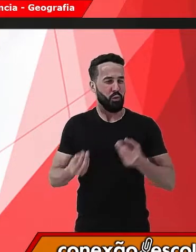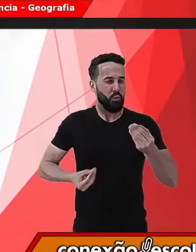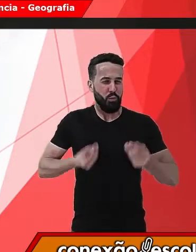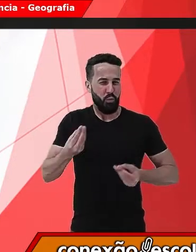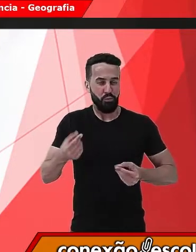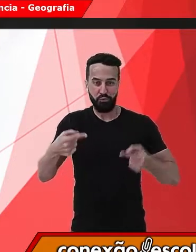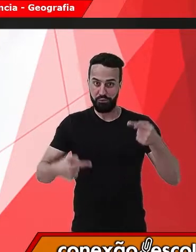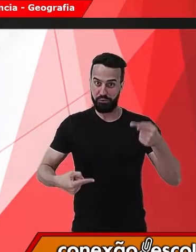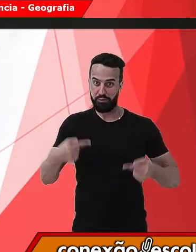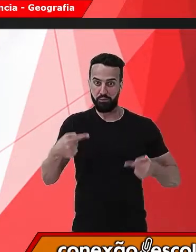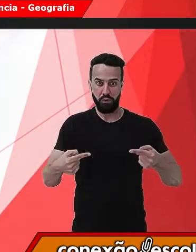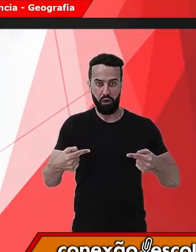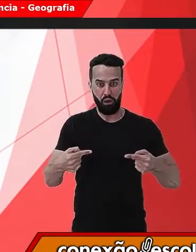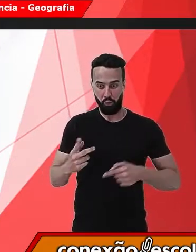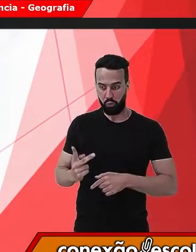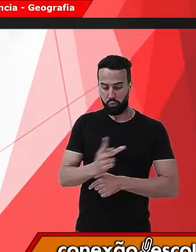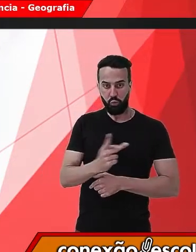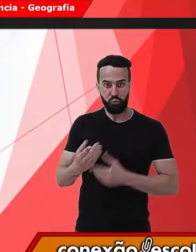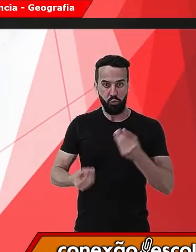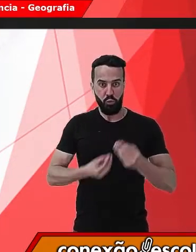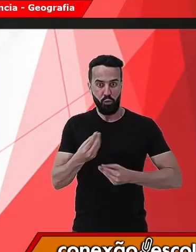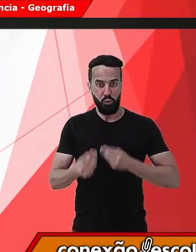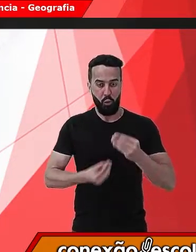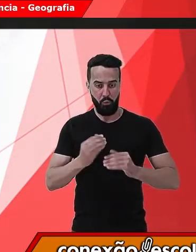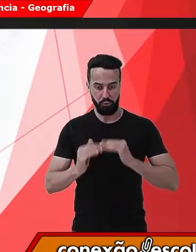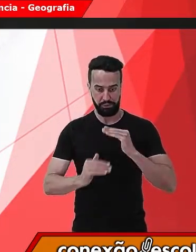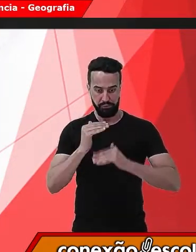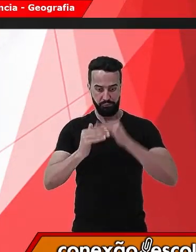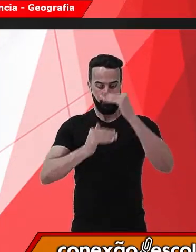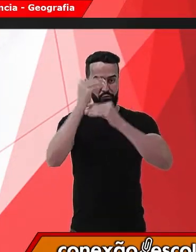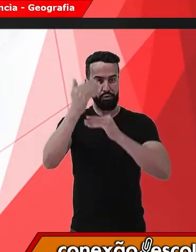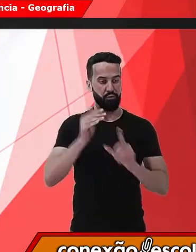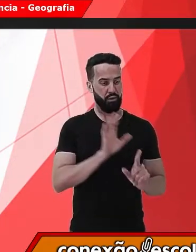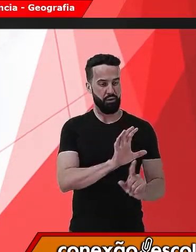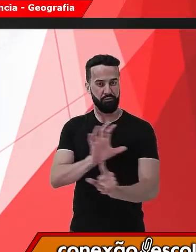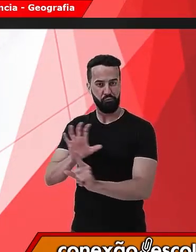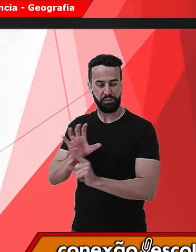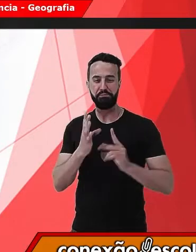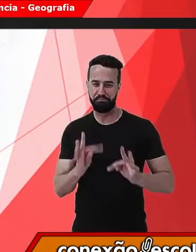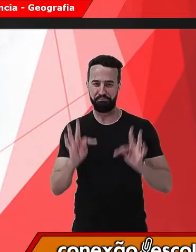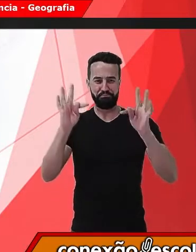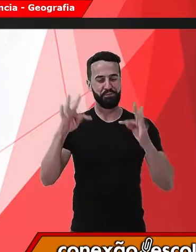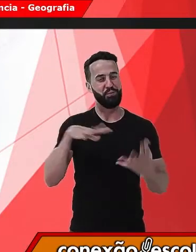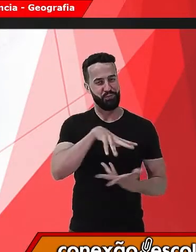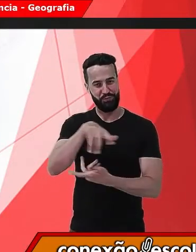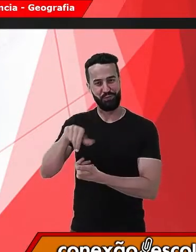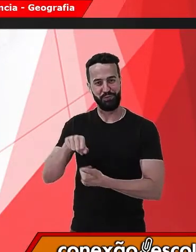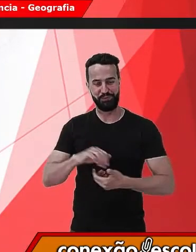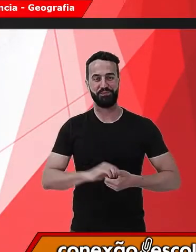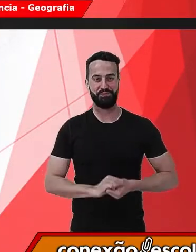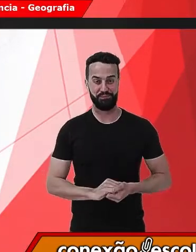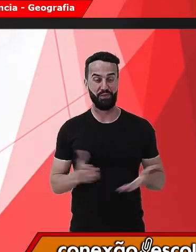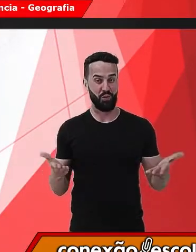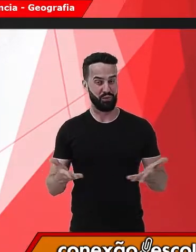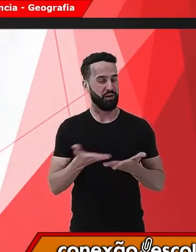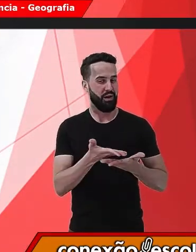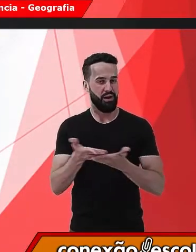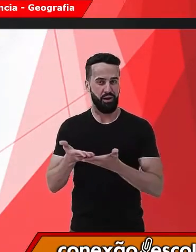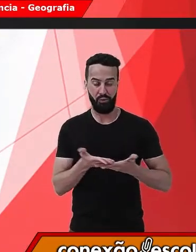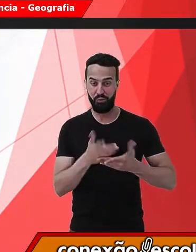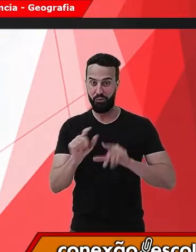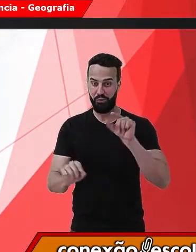Fala, meus melhores! E aí, bom ou não bom? Bom demais da conta, né? Por aqui, professor Ailton Domingos